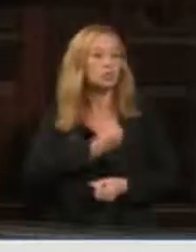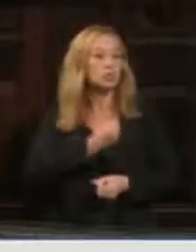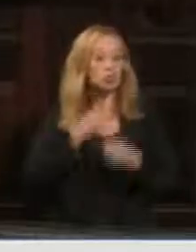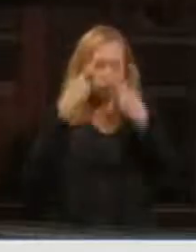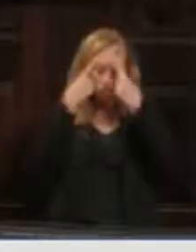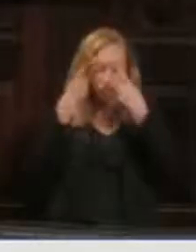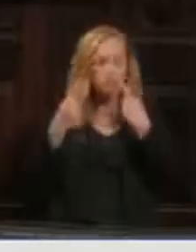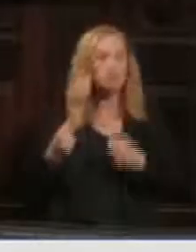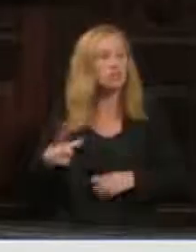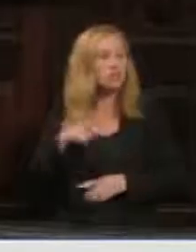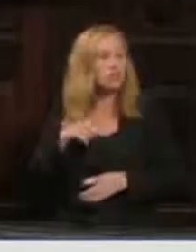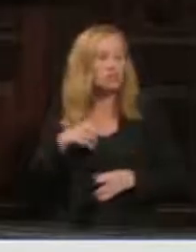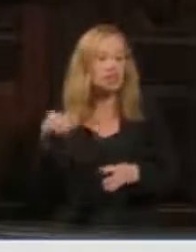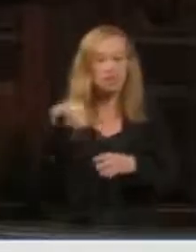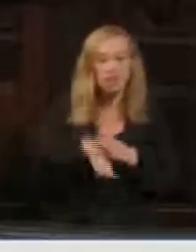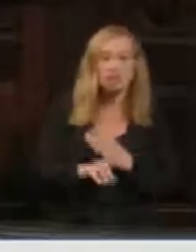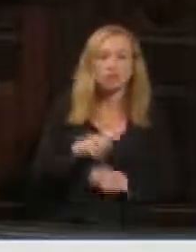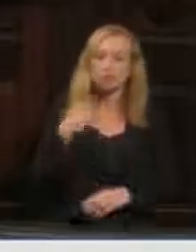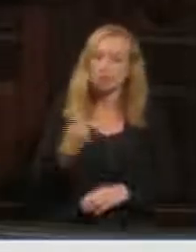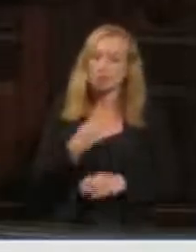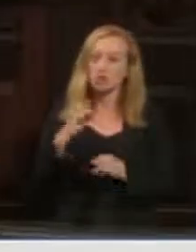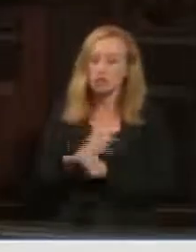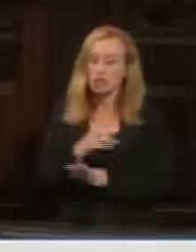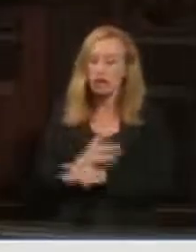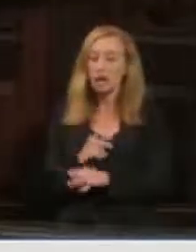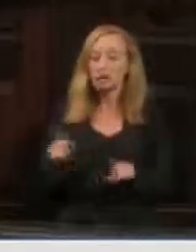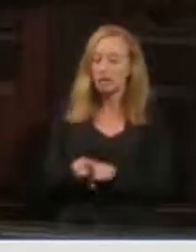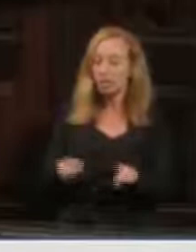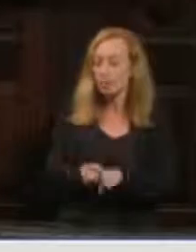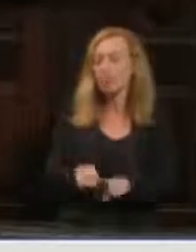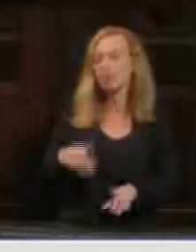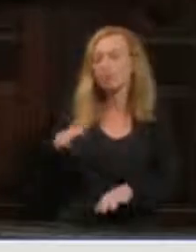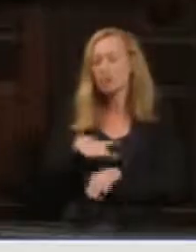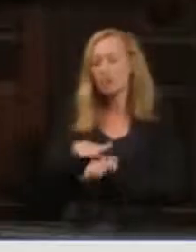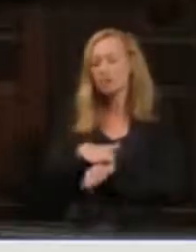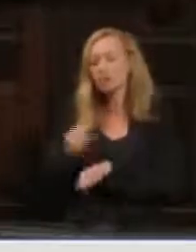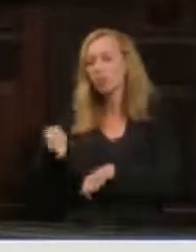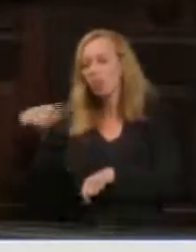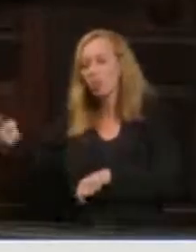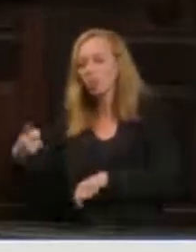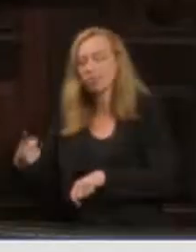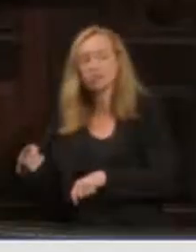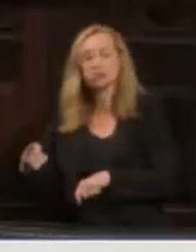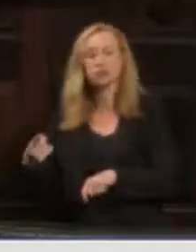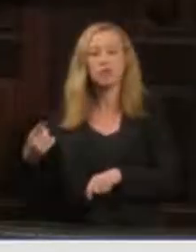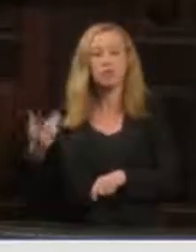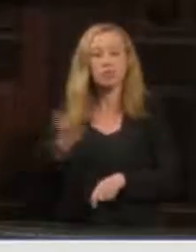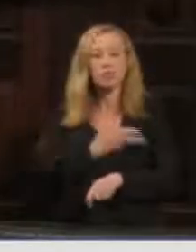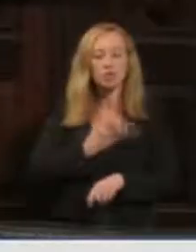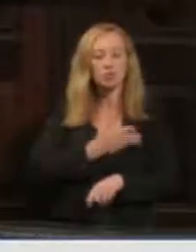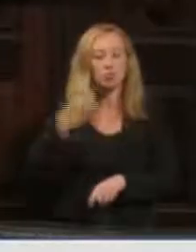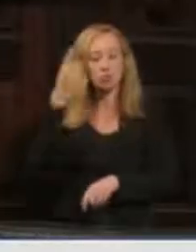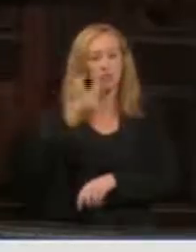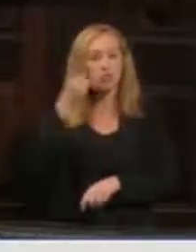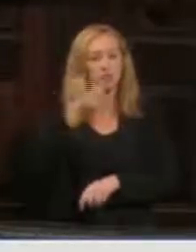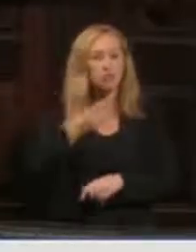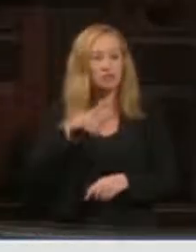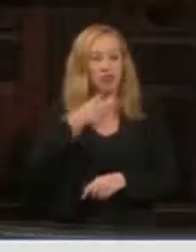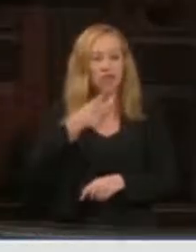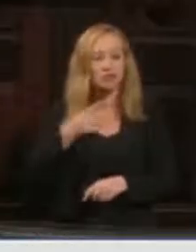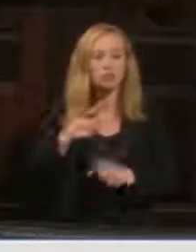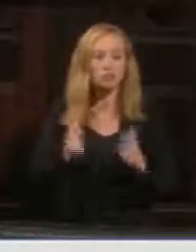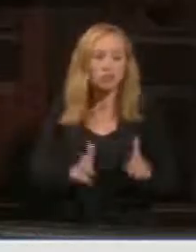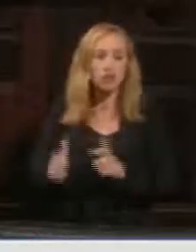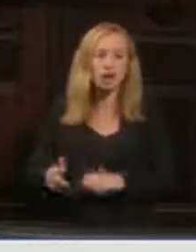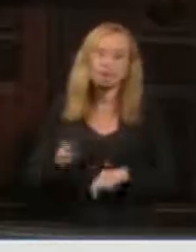Machado, falando de Macaé, estava conversando com o Canela, falando de Belfor Roxo. Então, eu